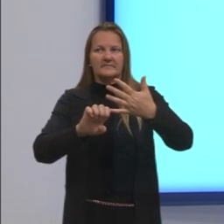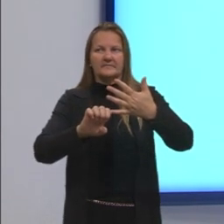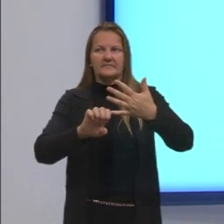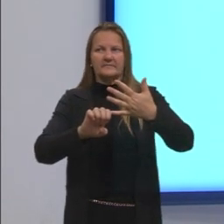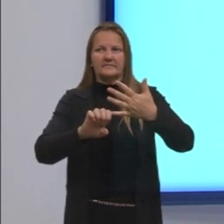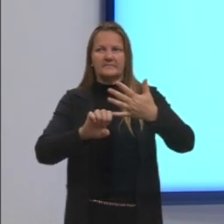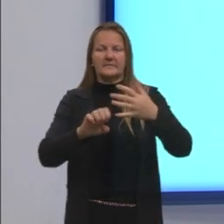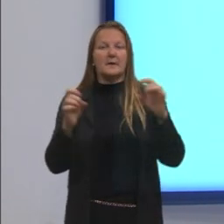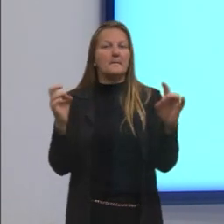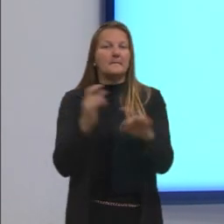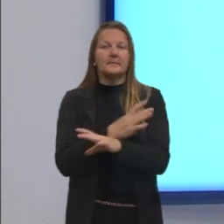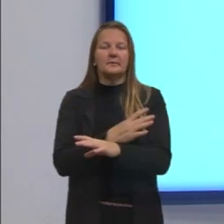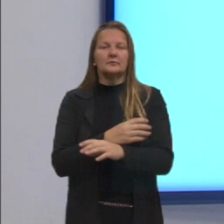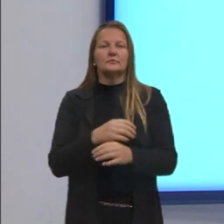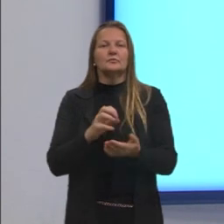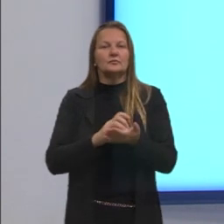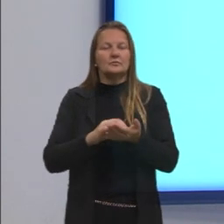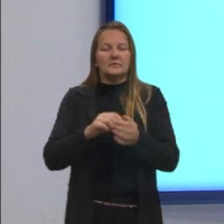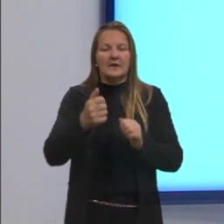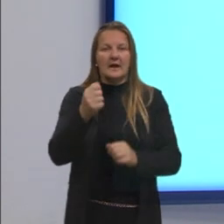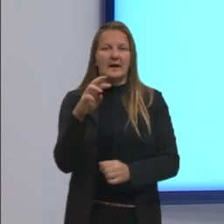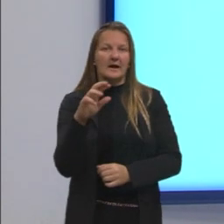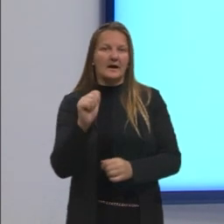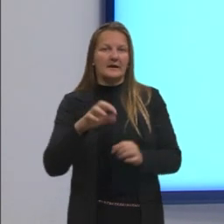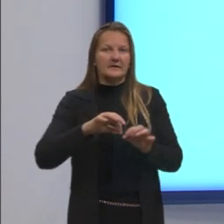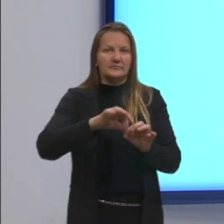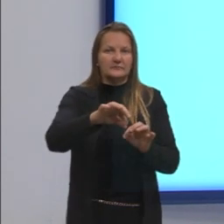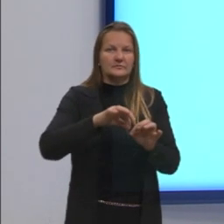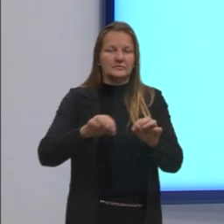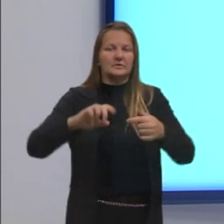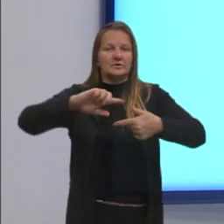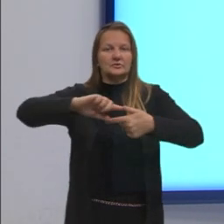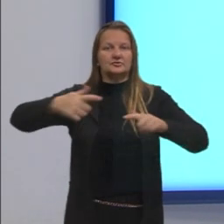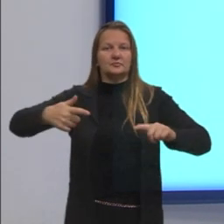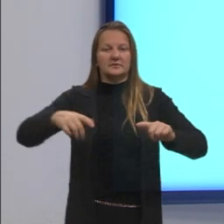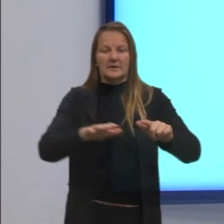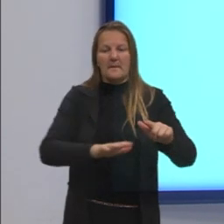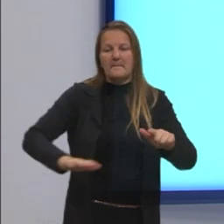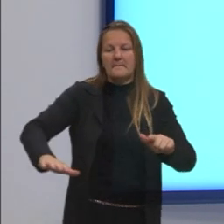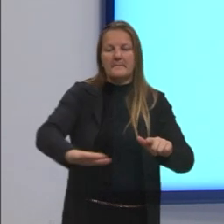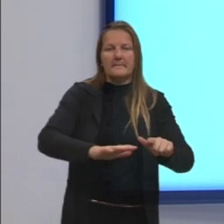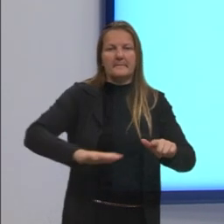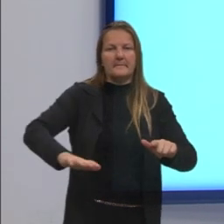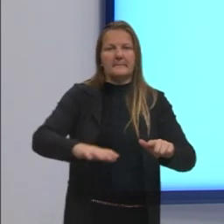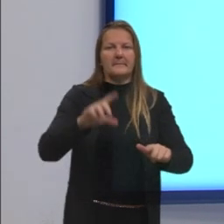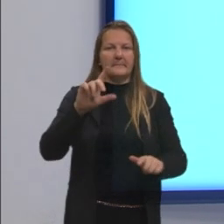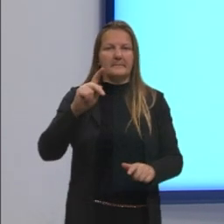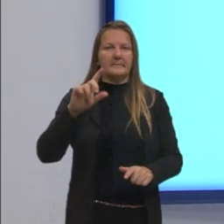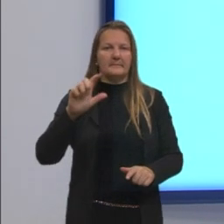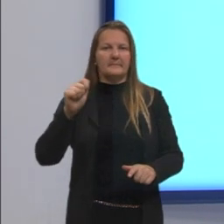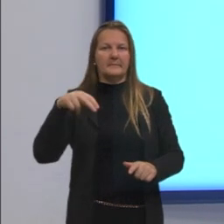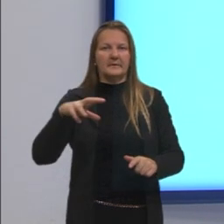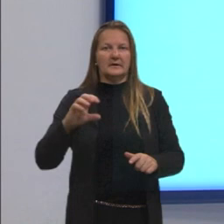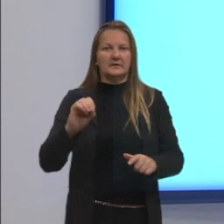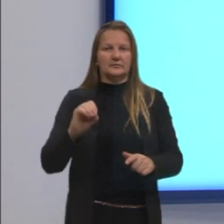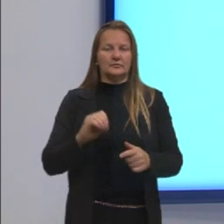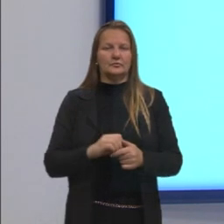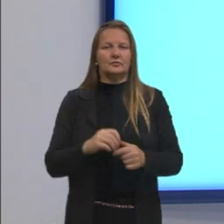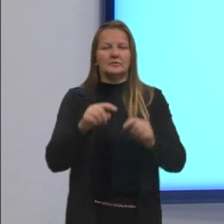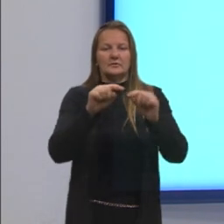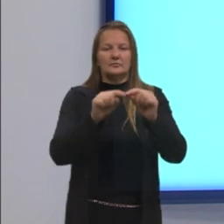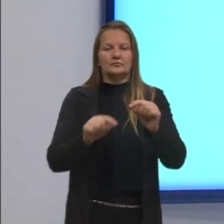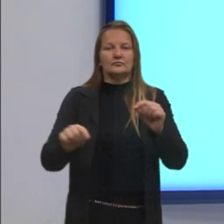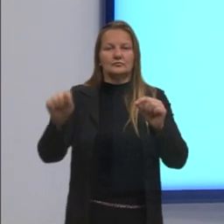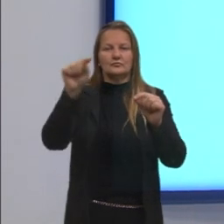Prontinho trabalhamos com área trabalhamos aqui a geometria plana né temos ali quadriláteros o círculo